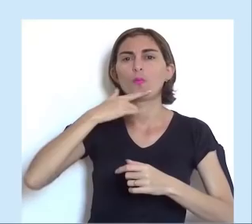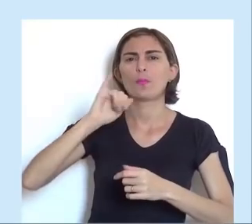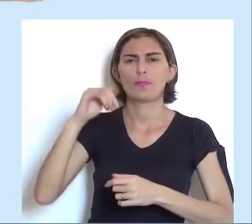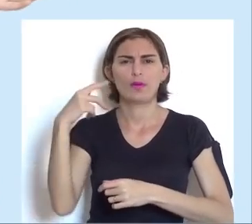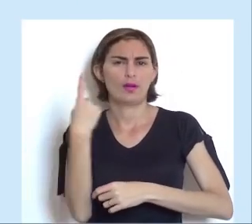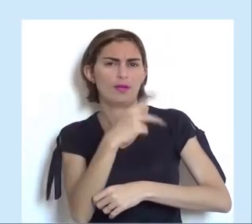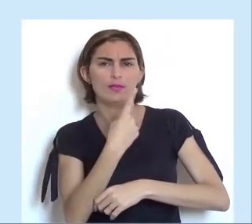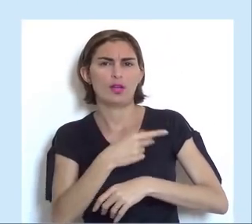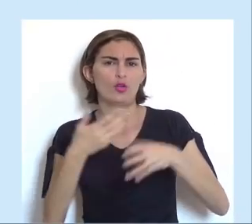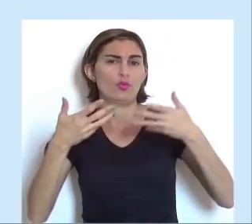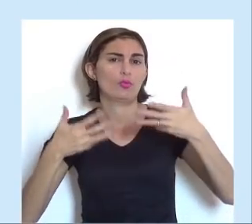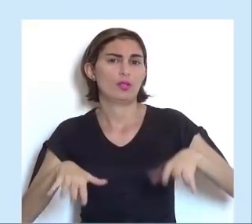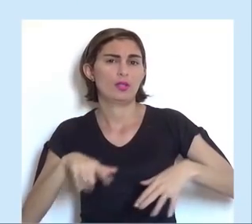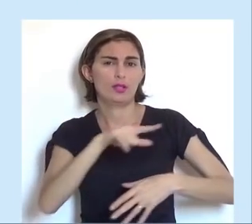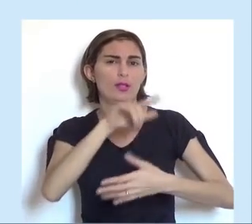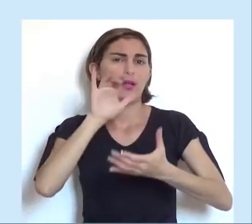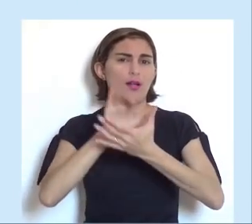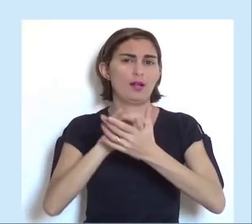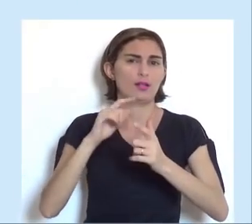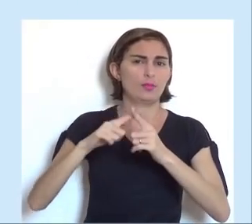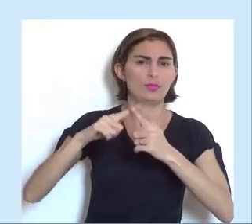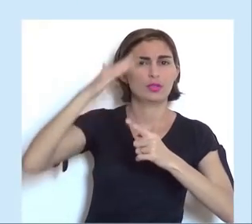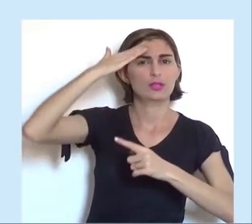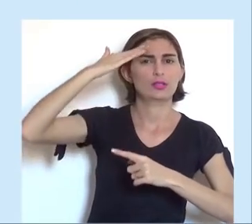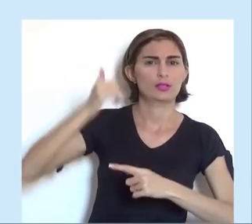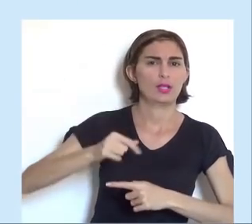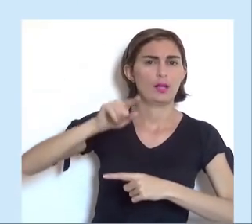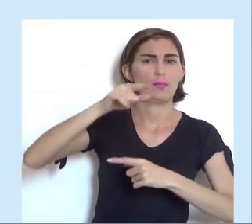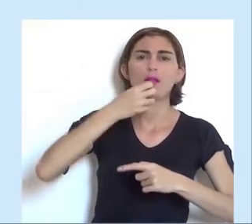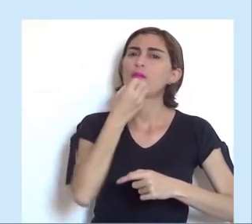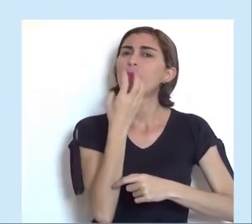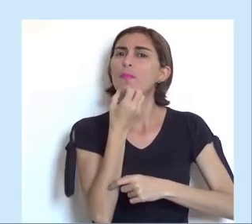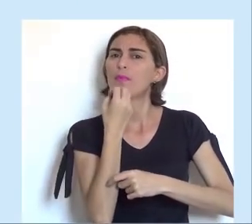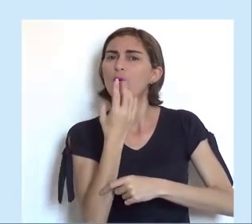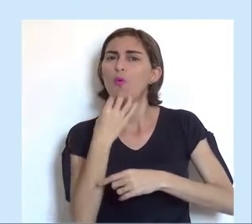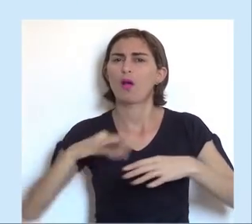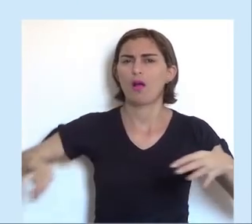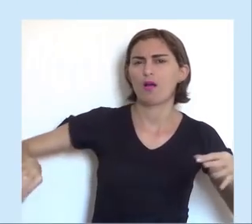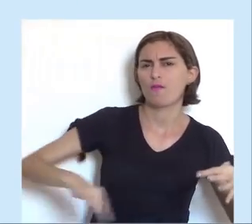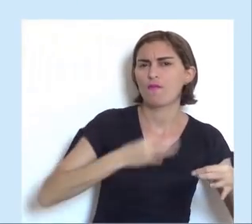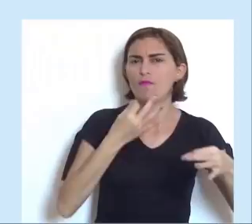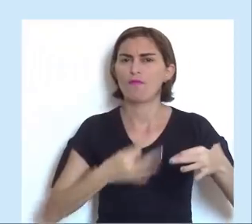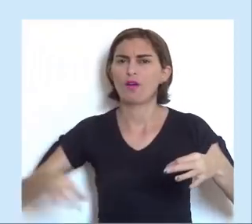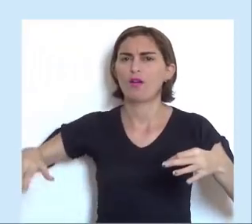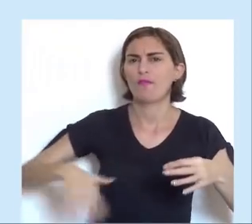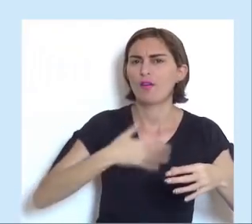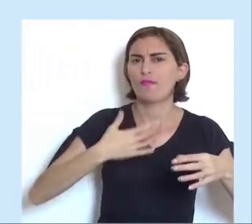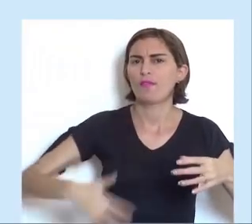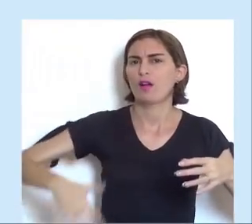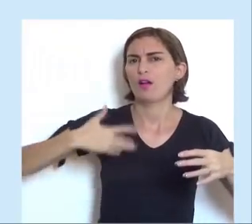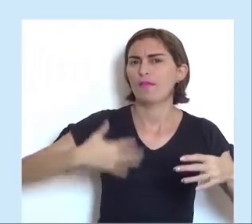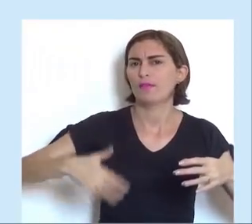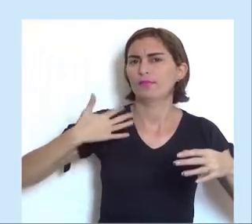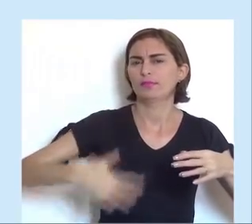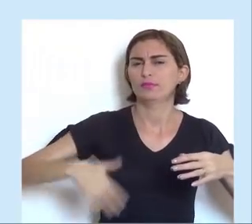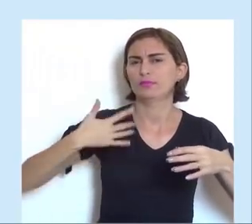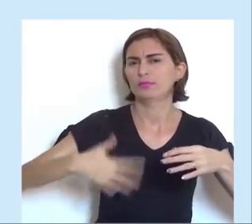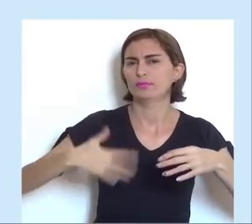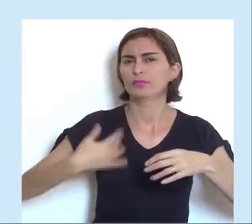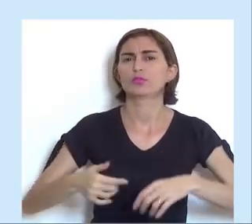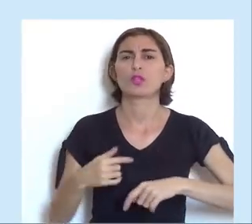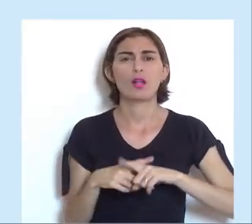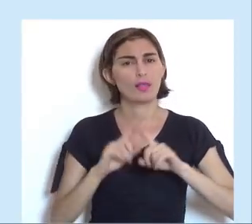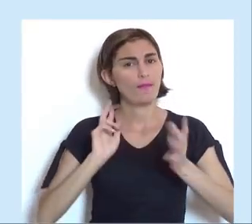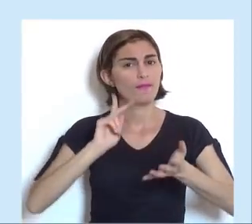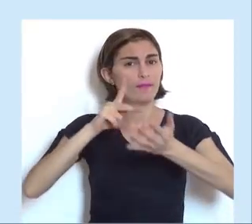o pai dela não queria tanto que ela casasse, porque ele devia saber que ela era boa violeira também, lá nas pelejas de